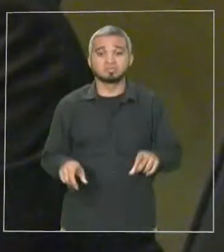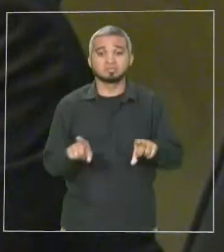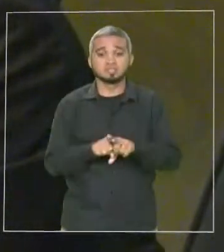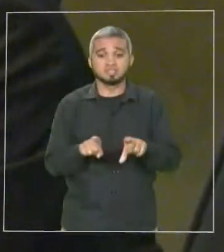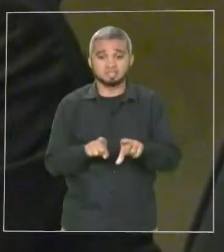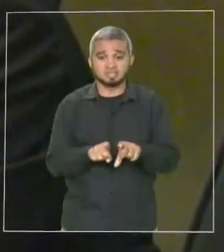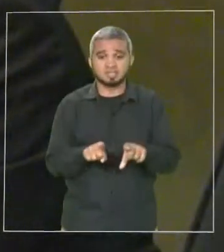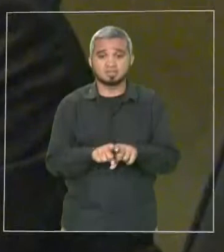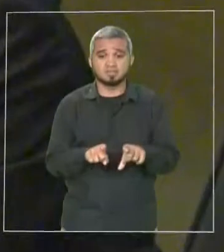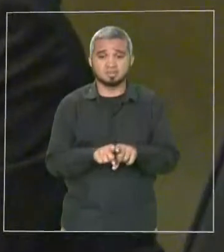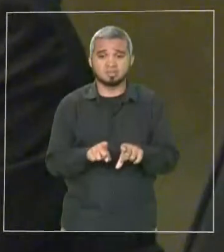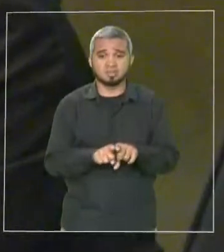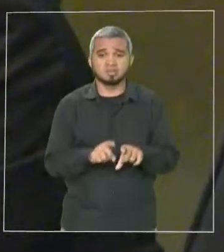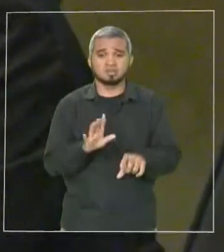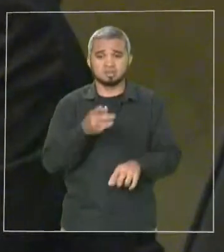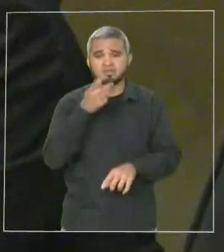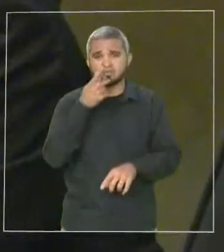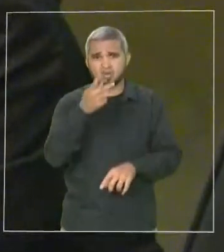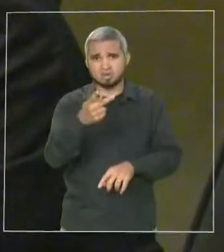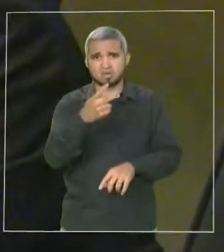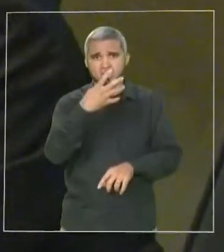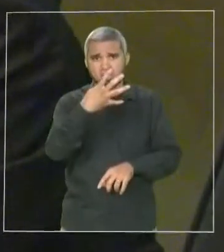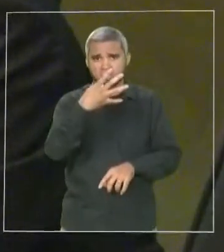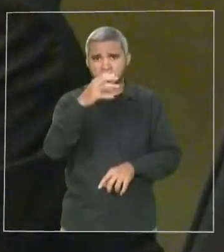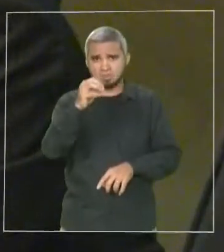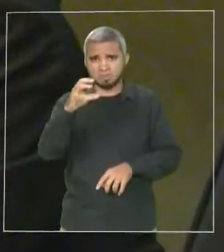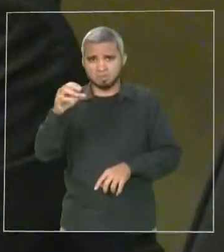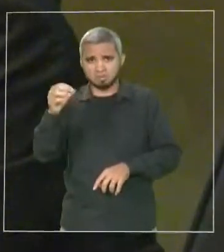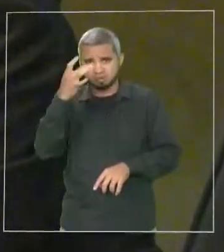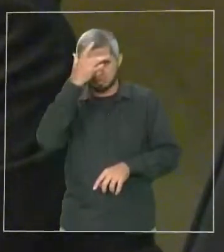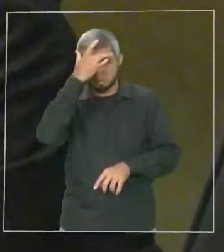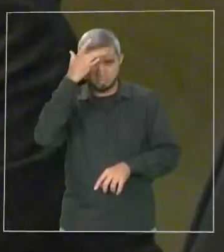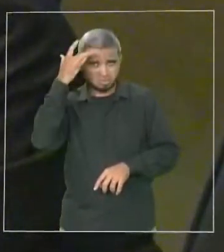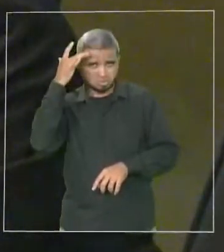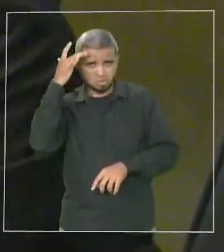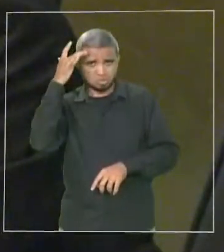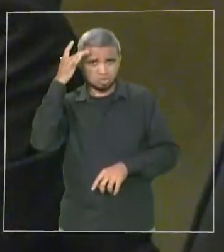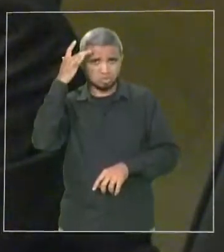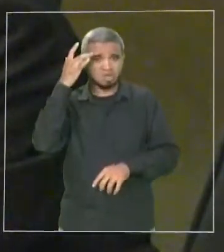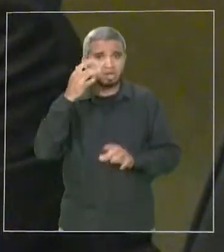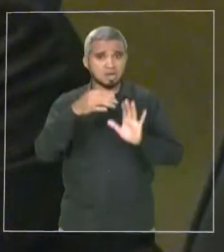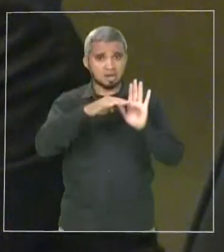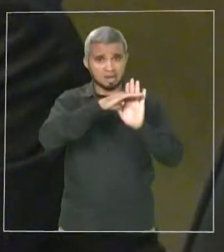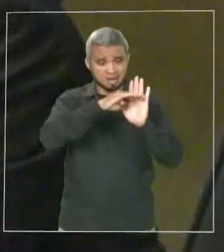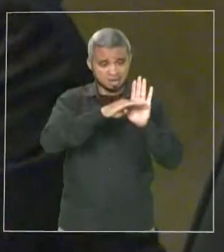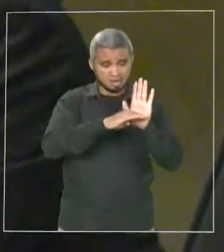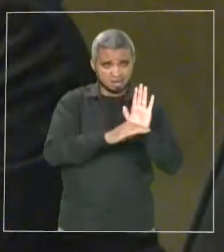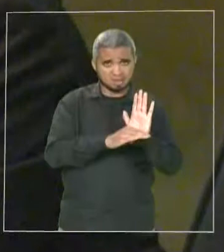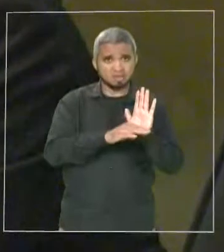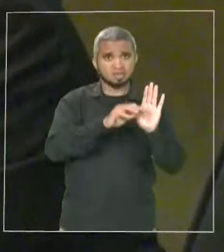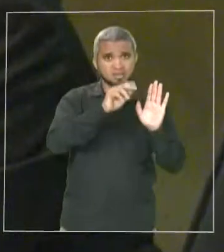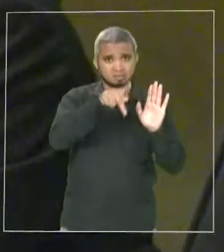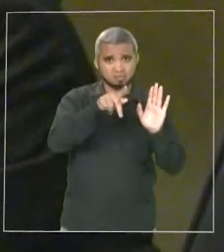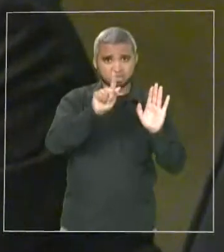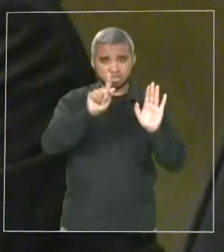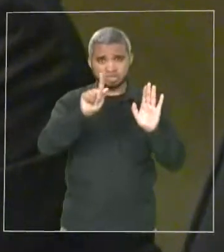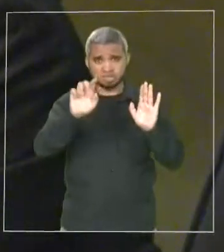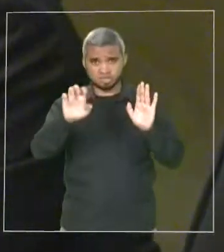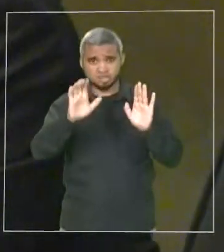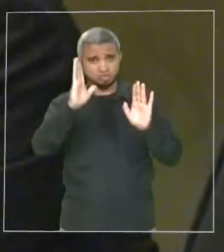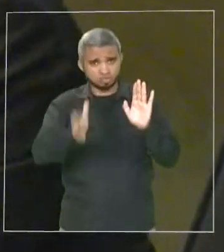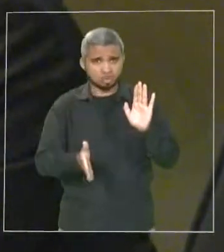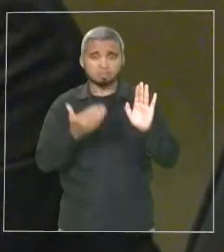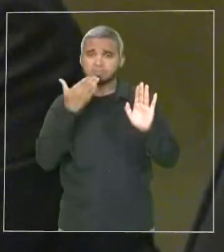400 pessoas, essa lista que já foi pedido pela Procuradoria-Geral do Estado, até agora ela